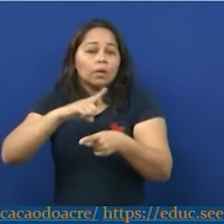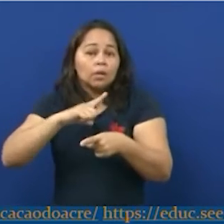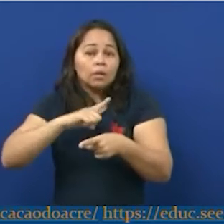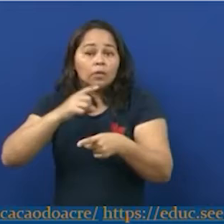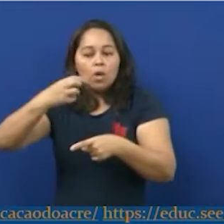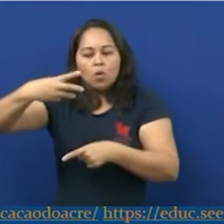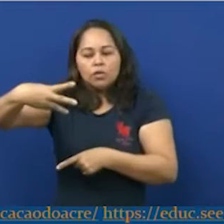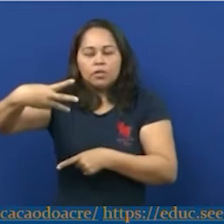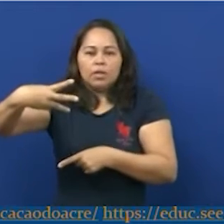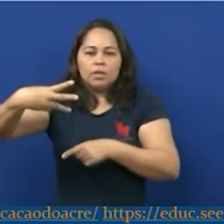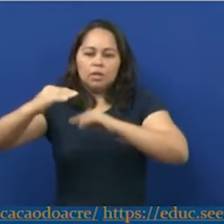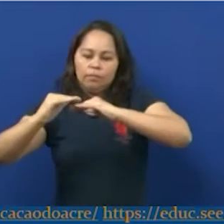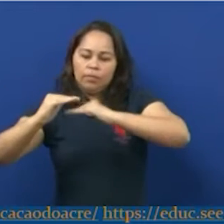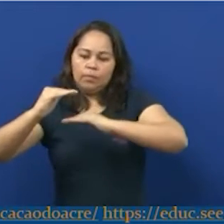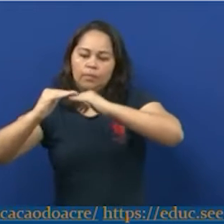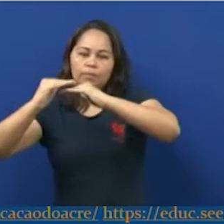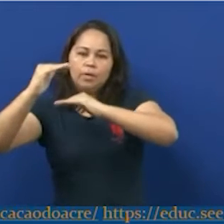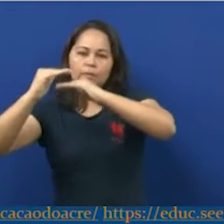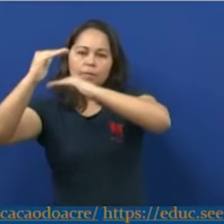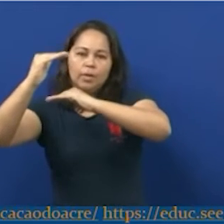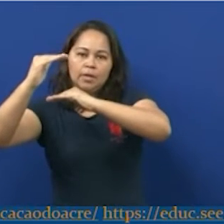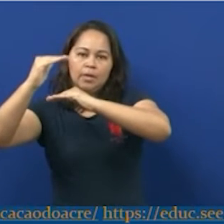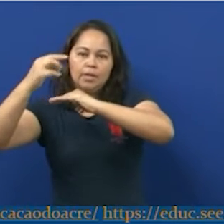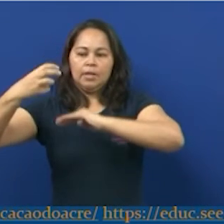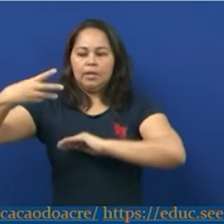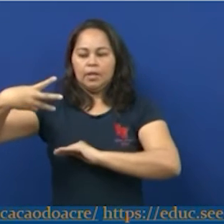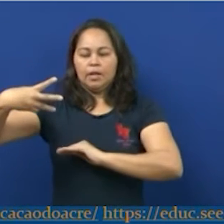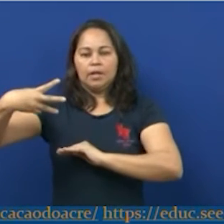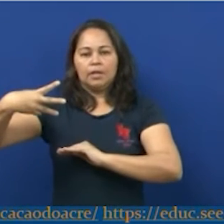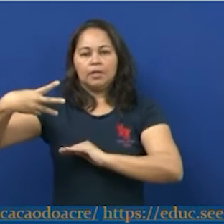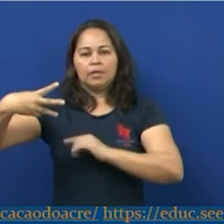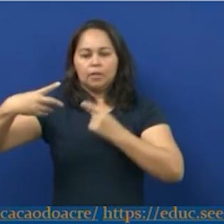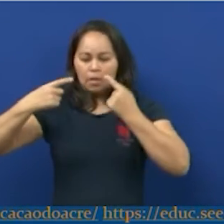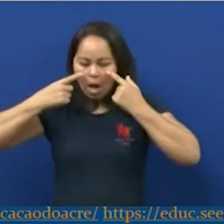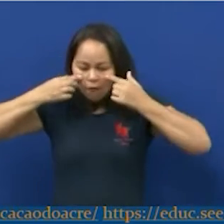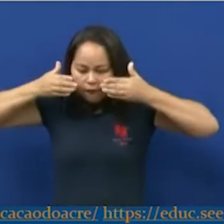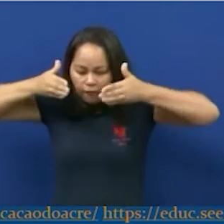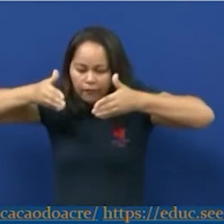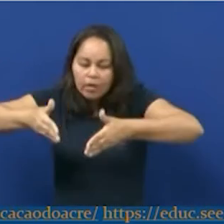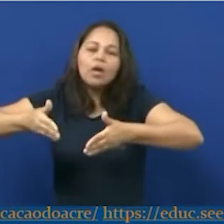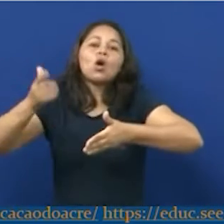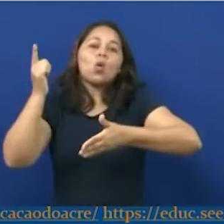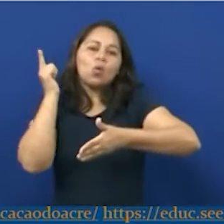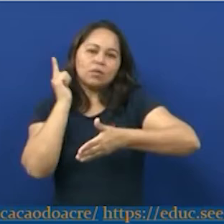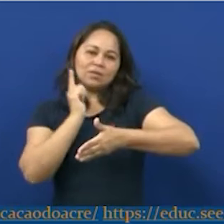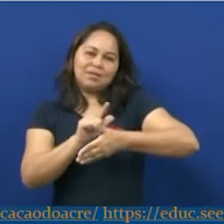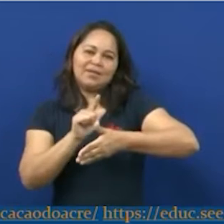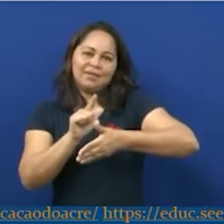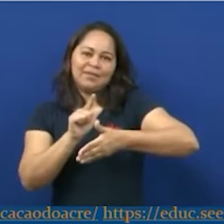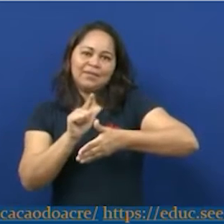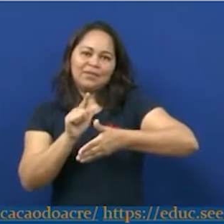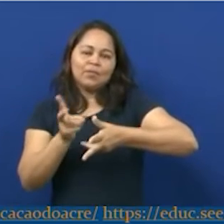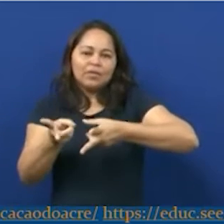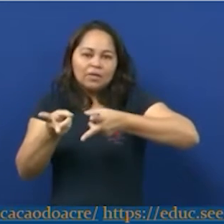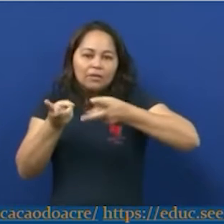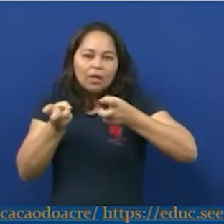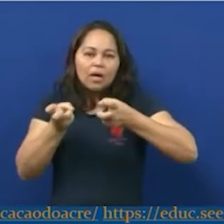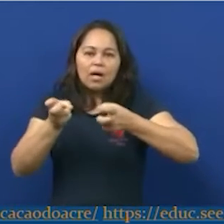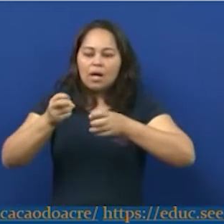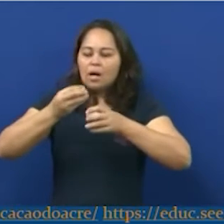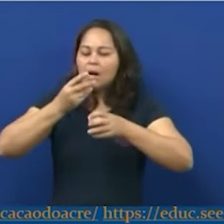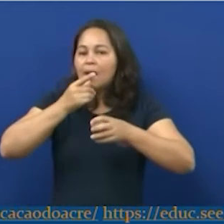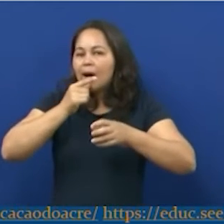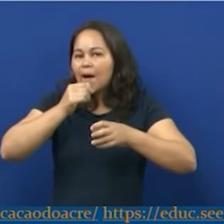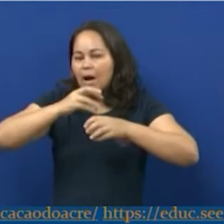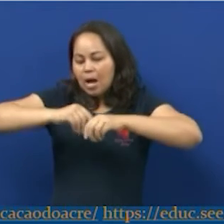componentes, o que me dá a ideia também de três fases, visualmente falando. Você consegue perceber ali três fases. A areia logo